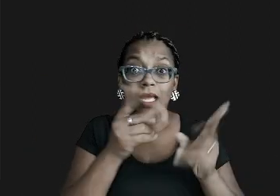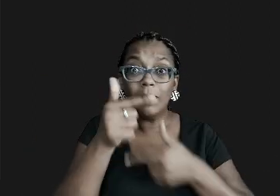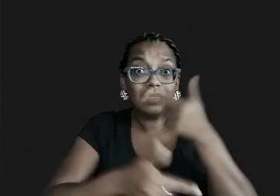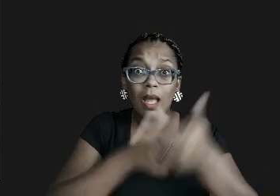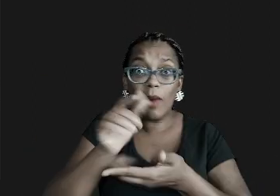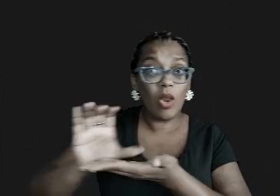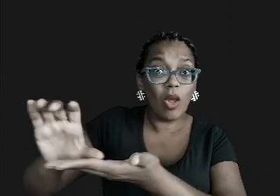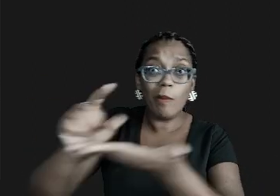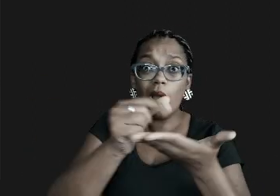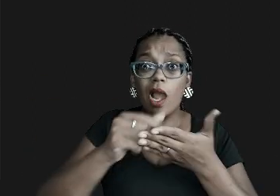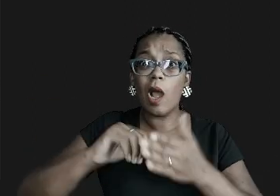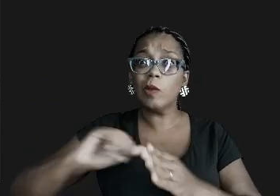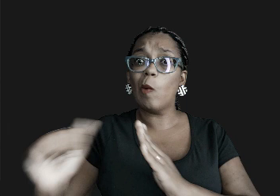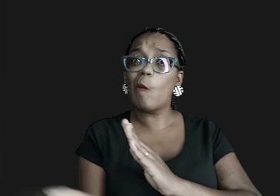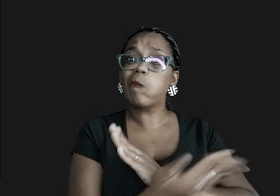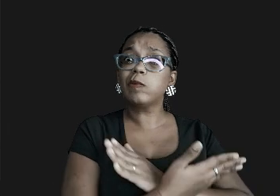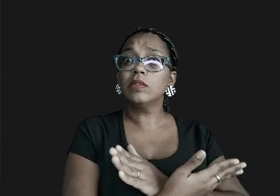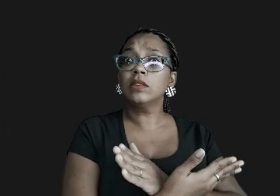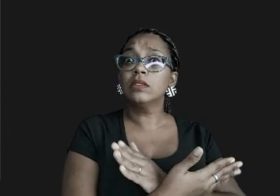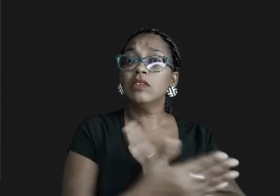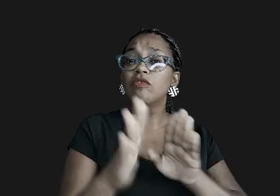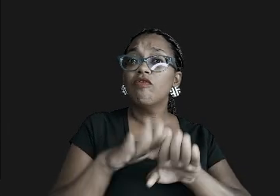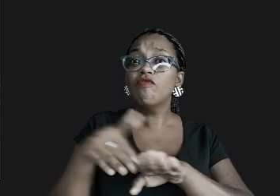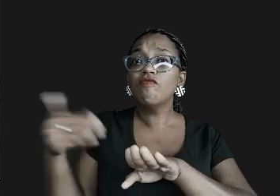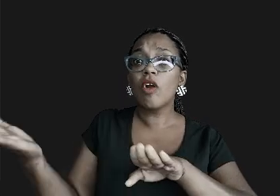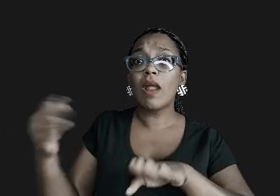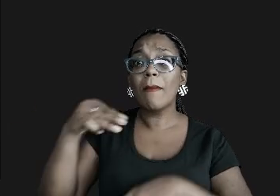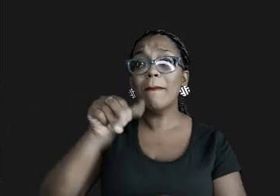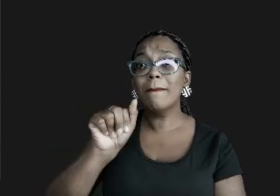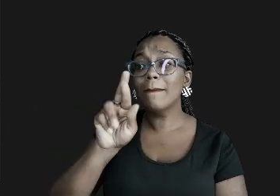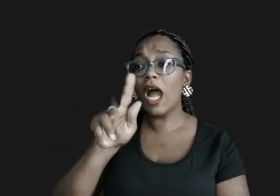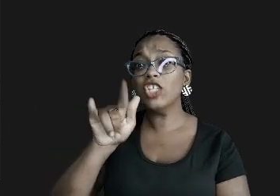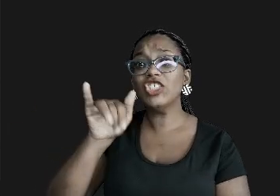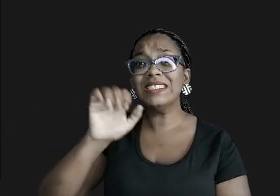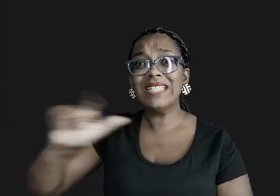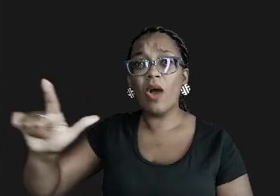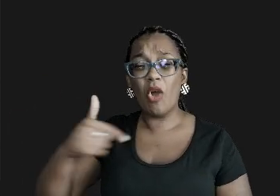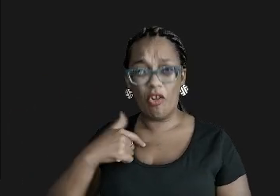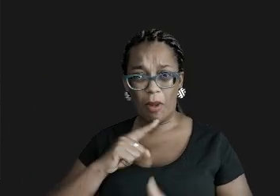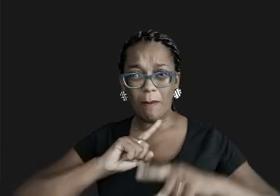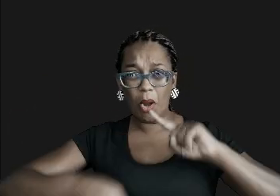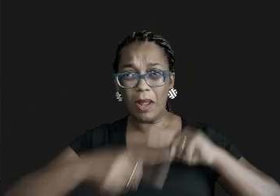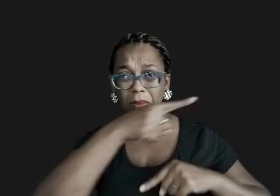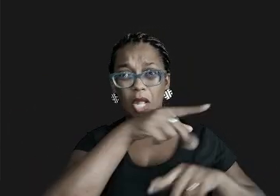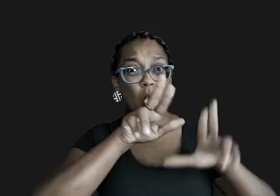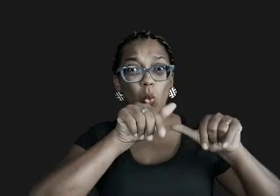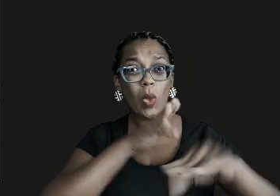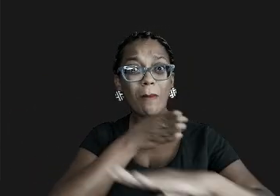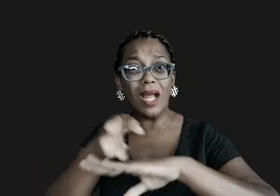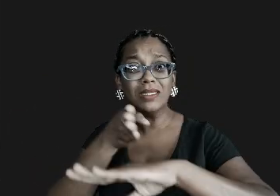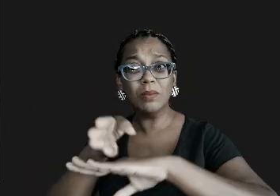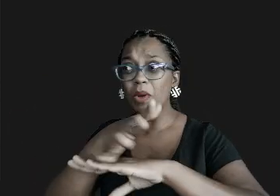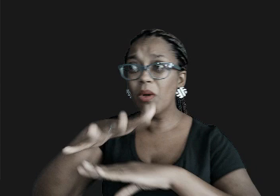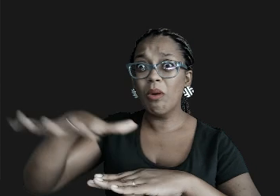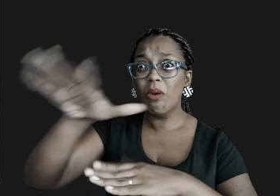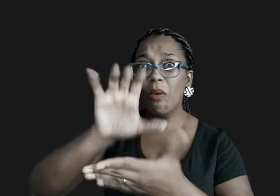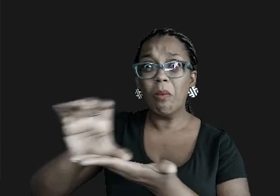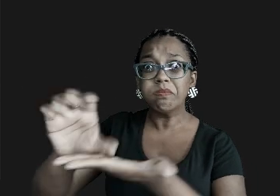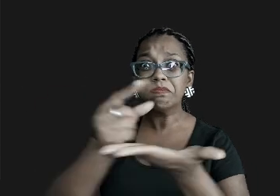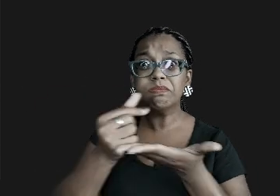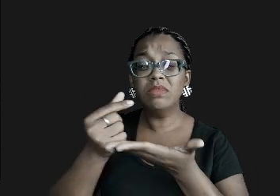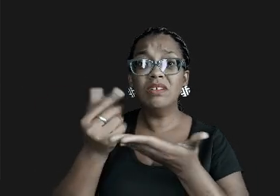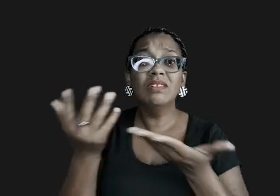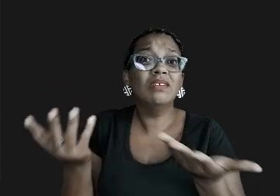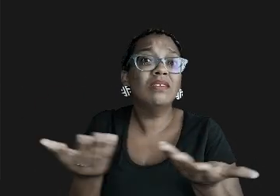trabalhou no mercado Marginal então assim eu vou inabilitar eu vou proibir um cara que nunca participou do Mercado de Capitais integral o mercado de capitais